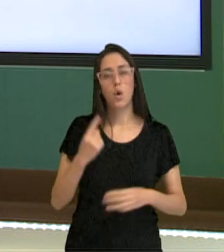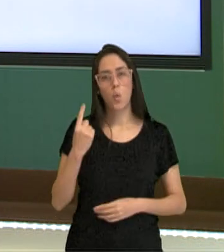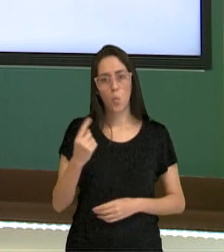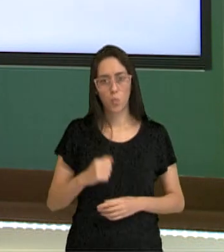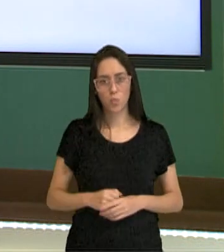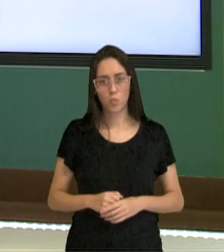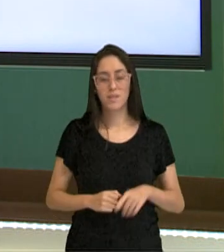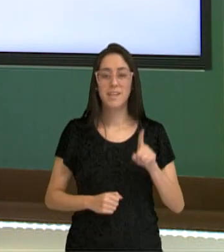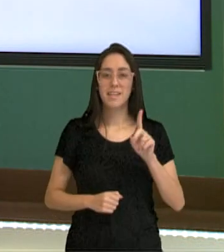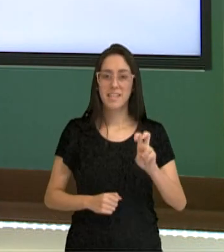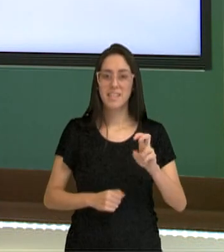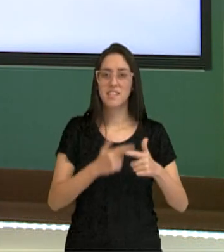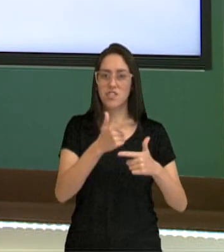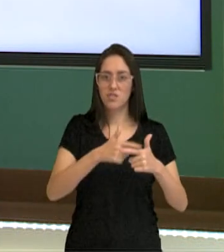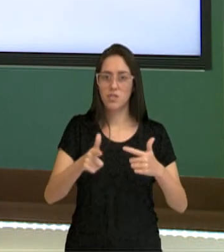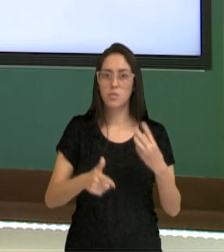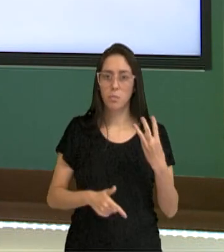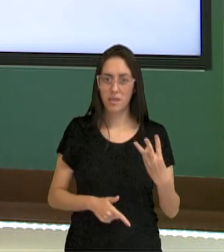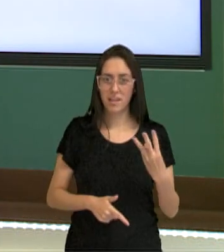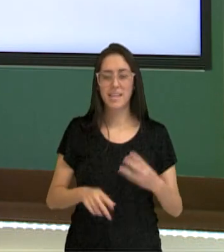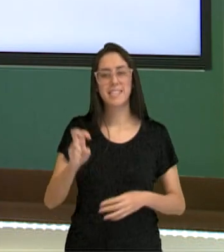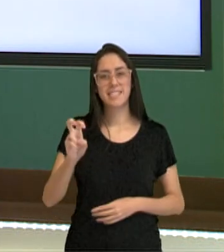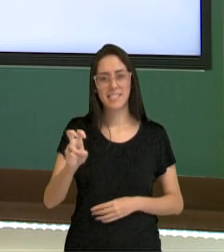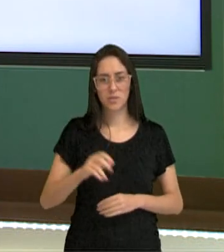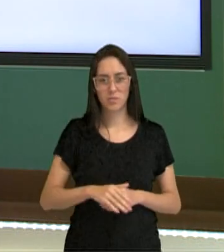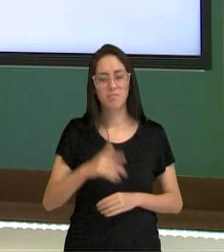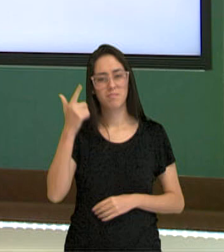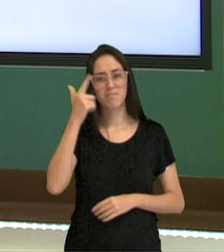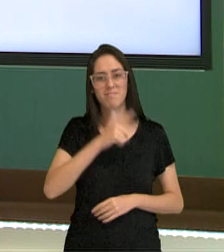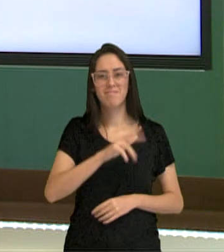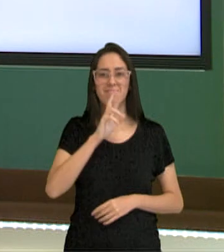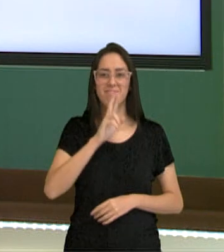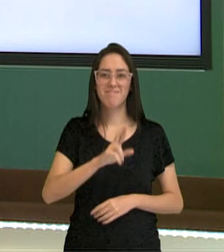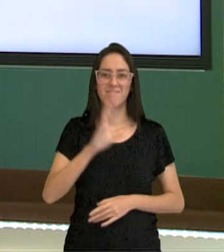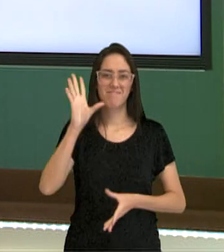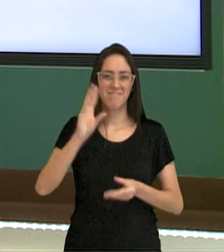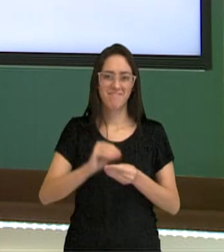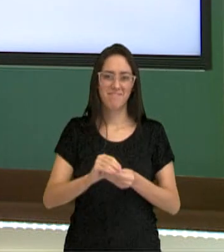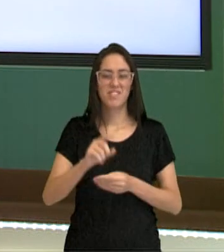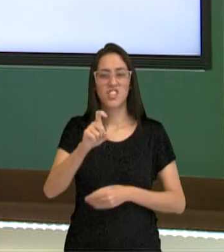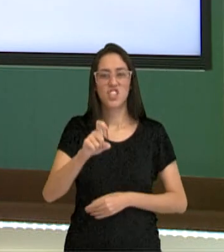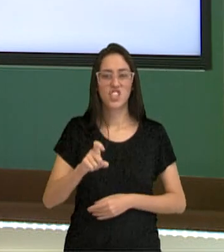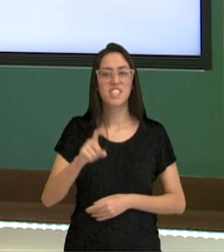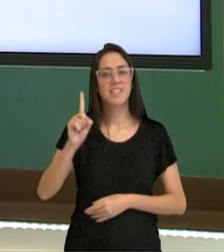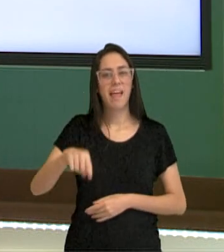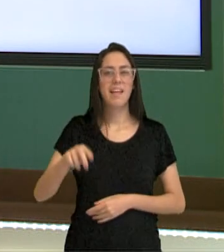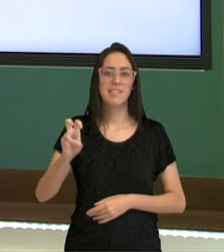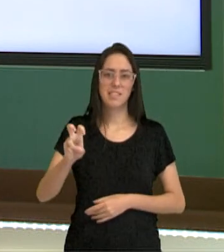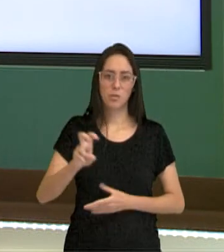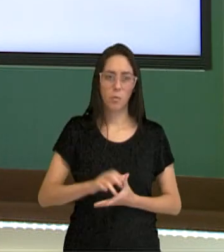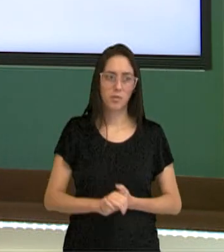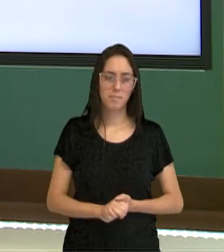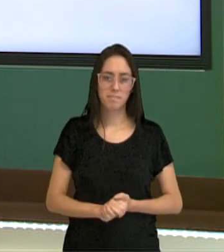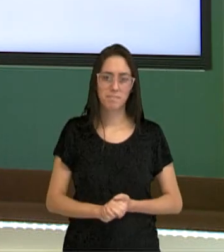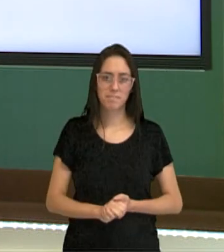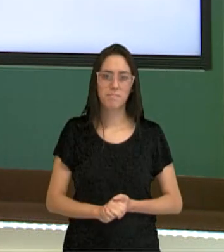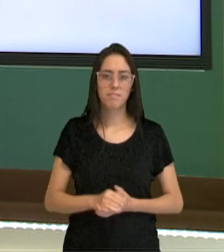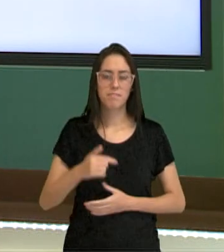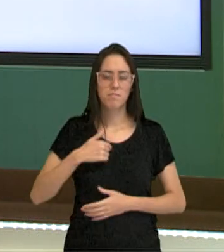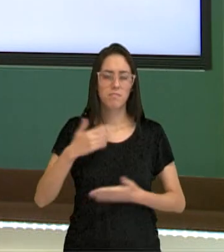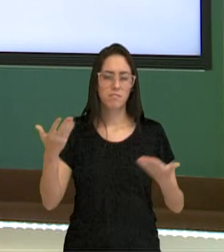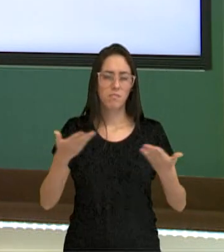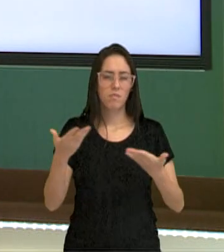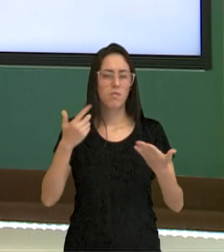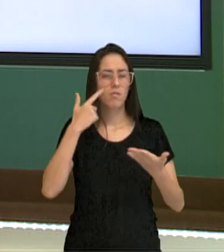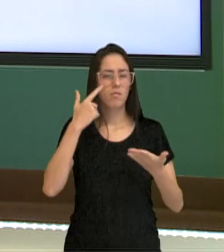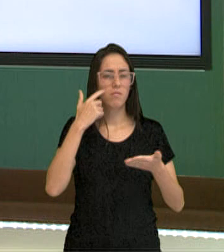3... 5. Encontramos a solução dessa equação, x igual a 5. Ok? Vamos trabalhar de forma mais direta nos